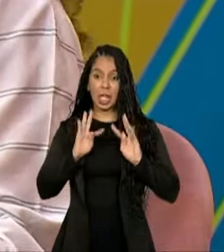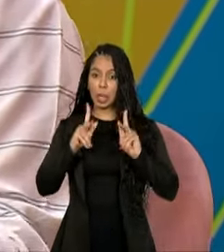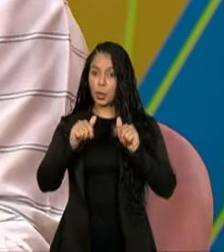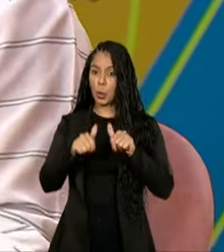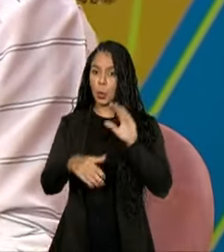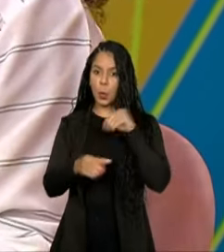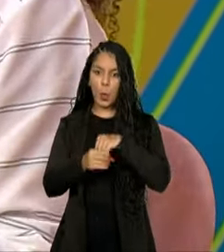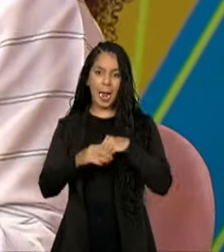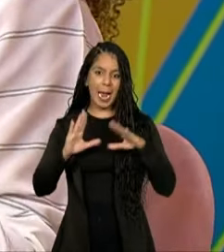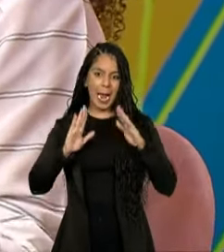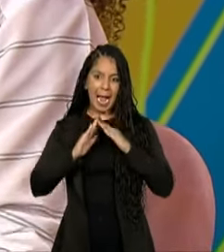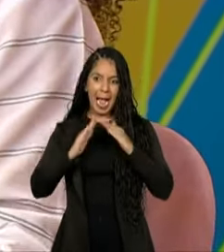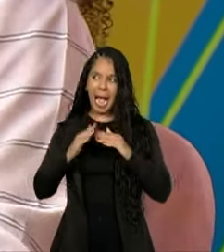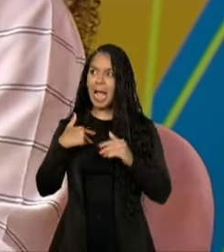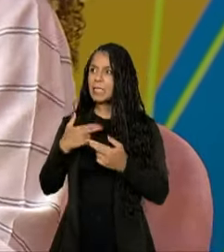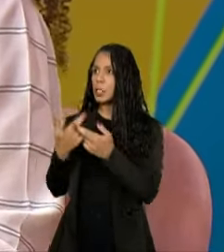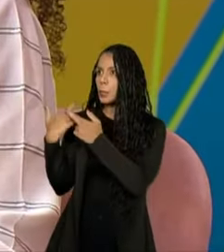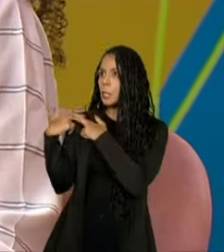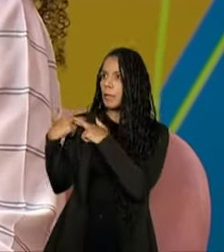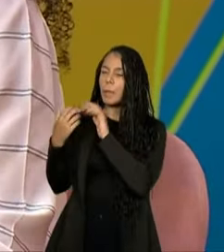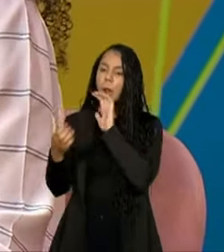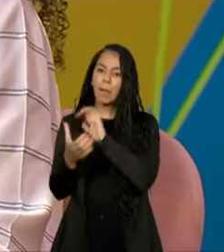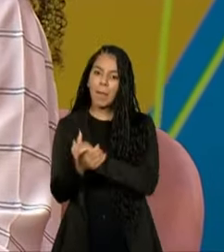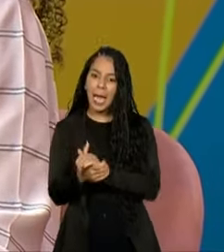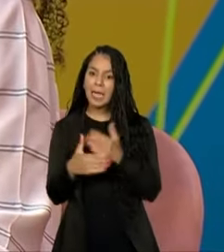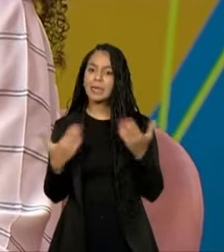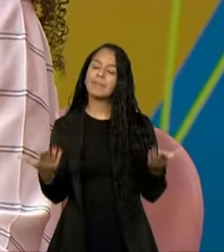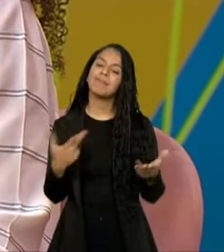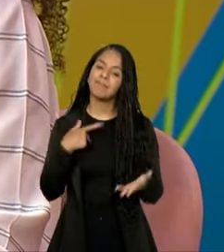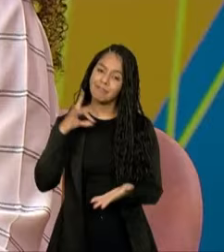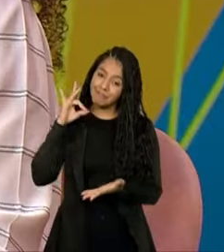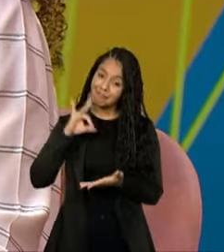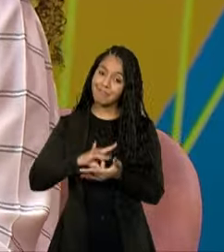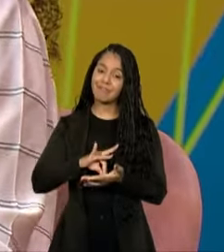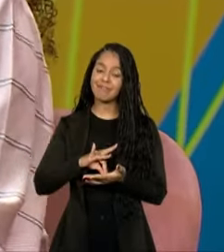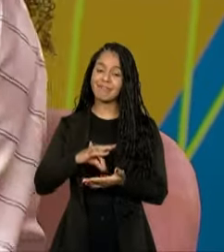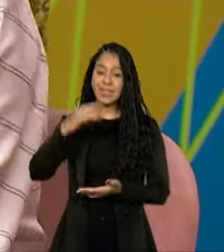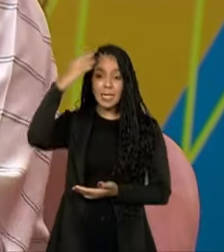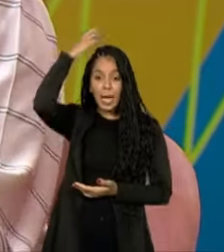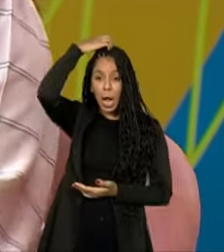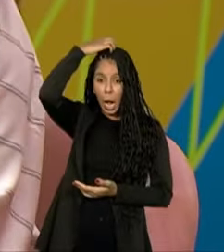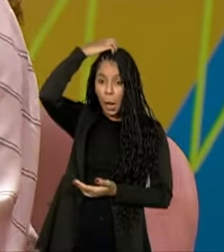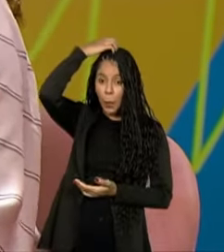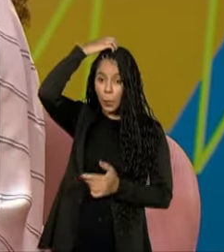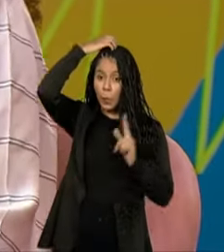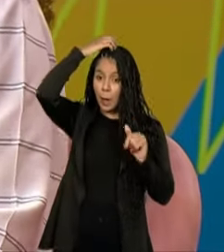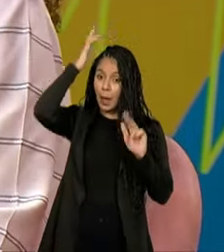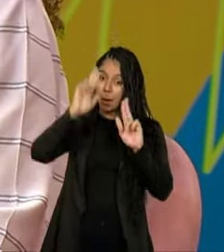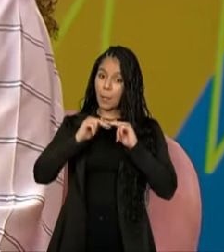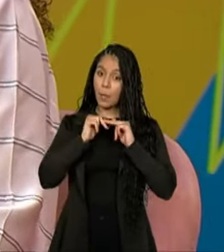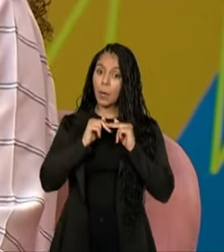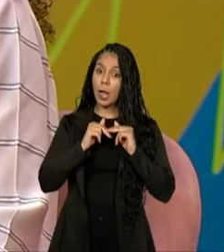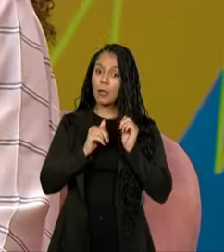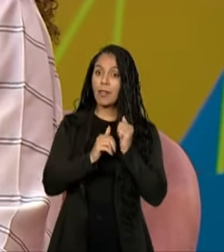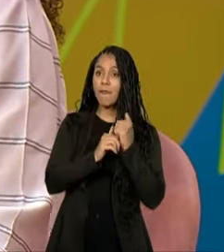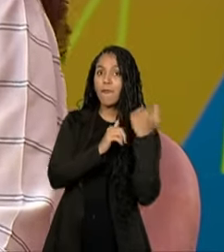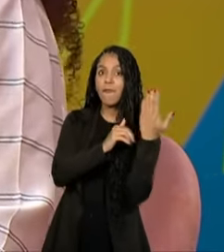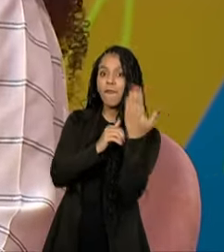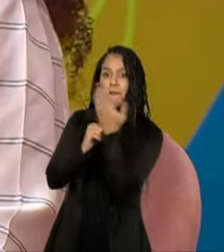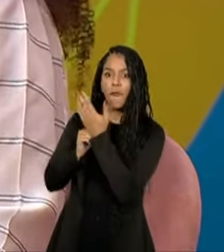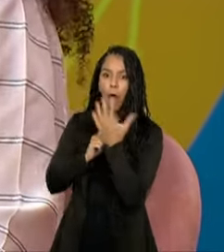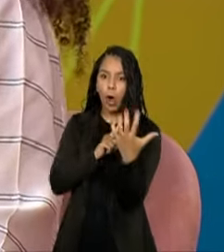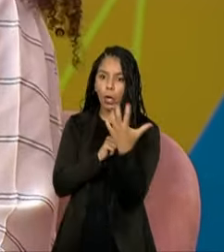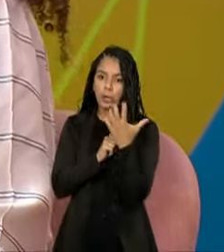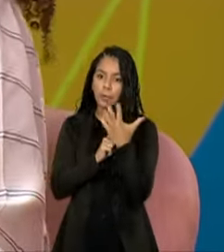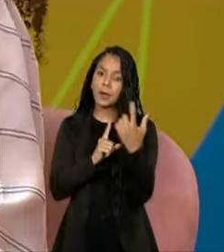do marido ali, do outro gênero. Então, assim, na verdade, eu acho que a culpa ela vem de fora, porque a gente precisa dar